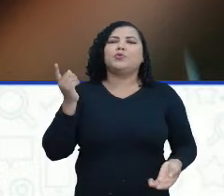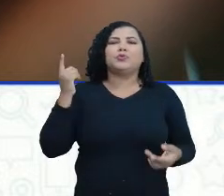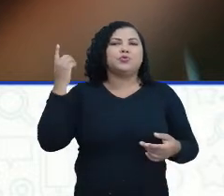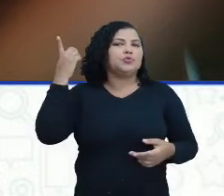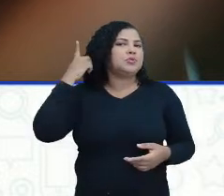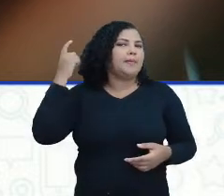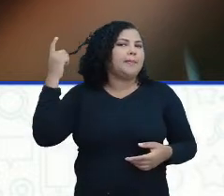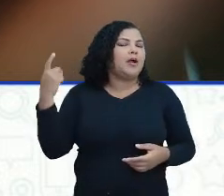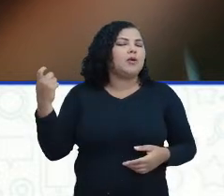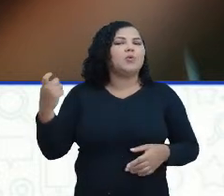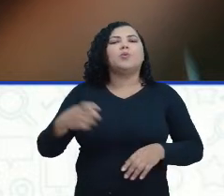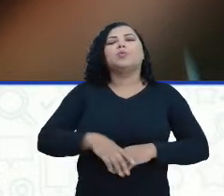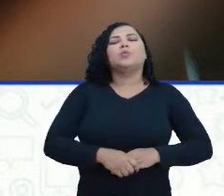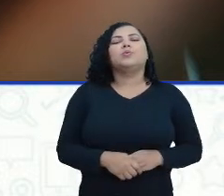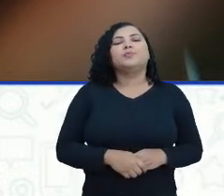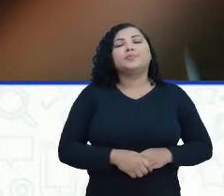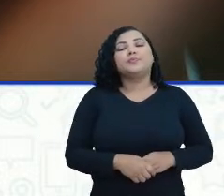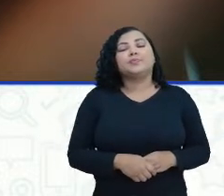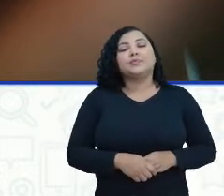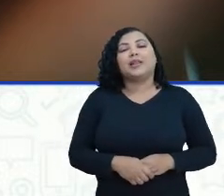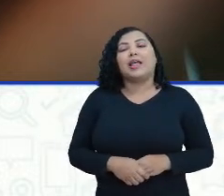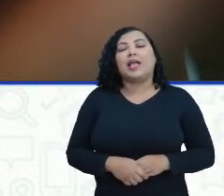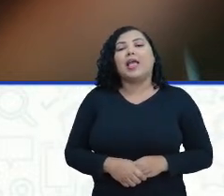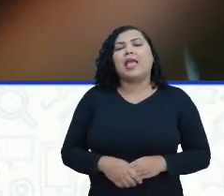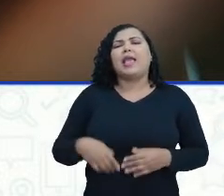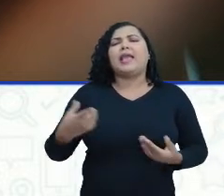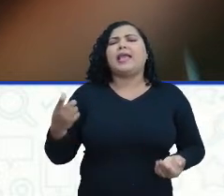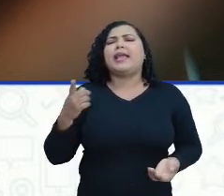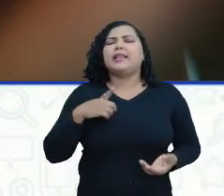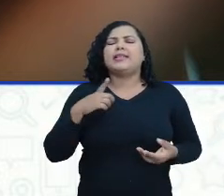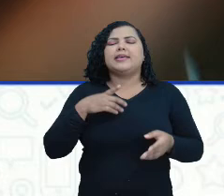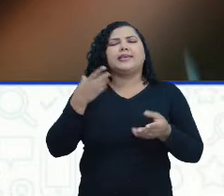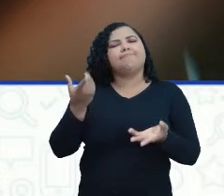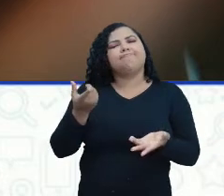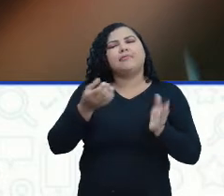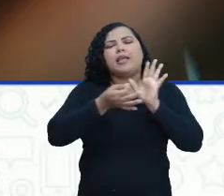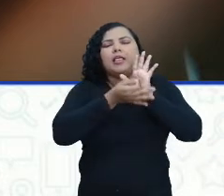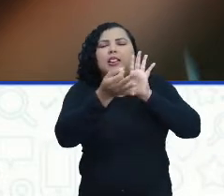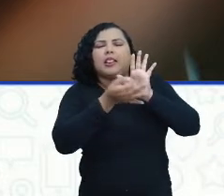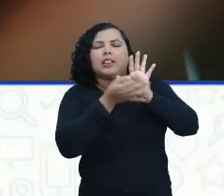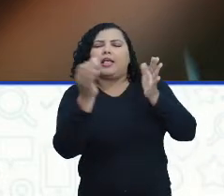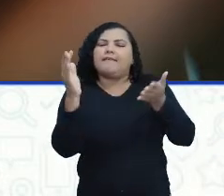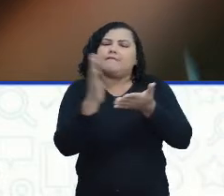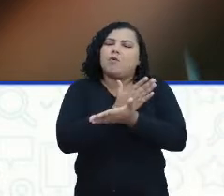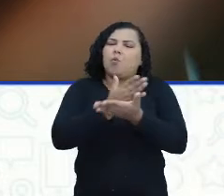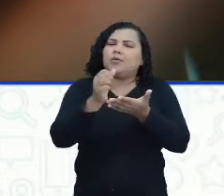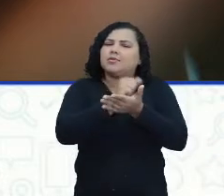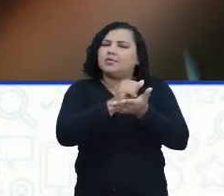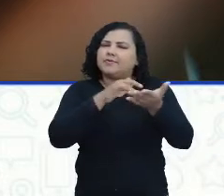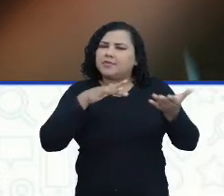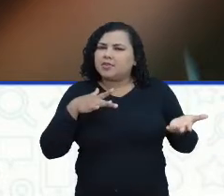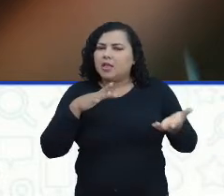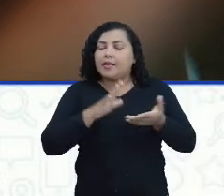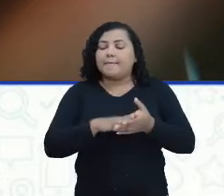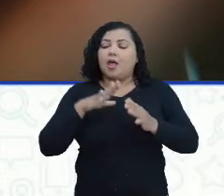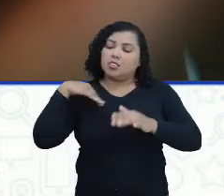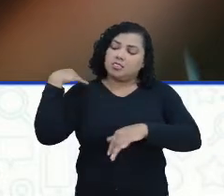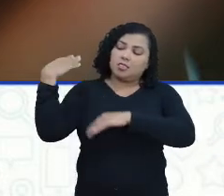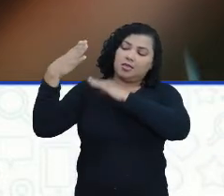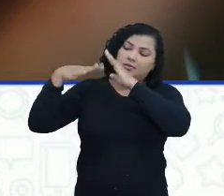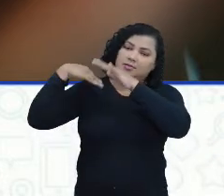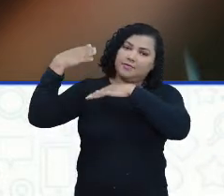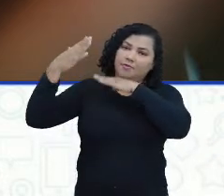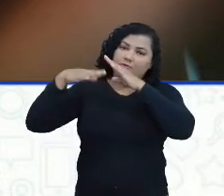né? E ele faz ele propõe muitos exercícios para